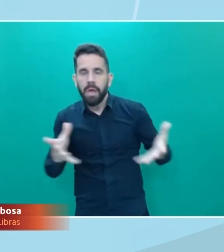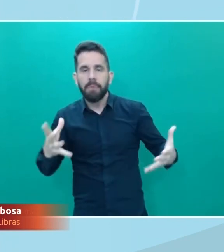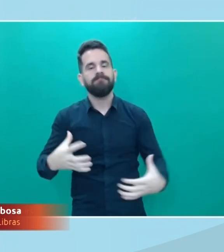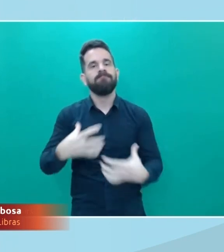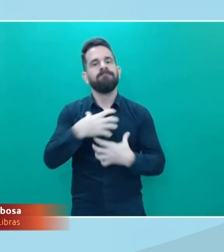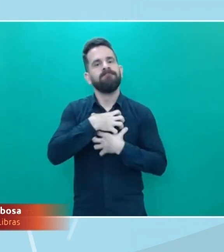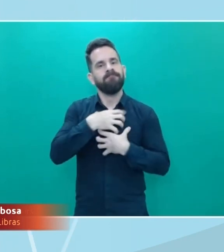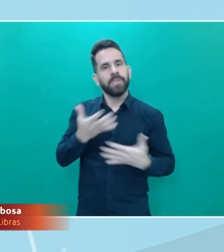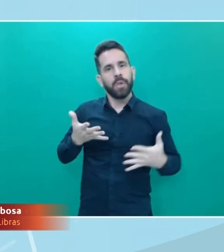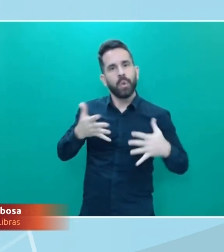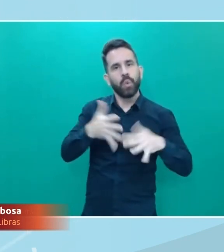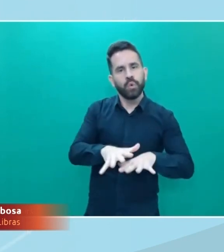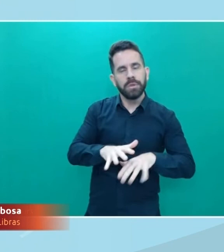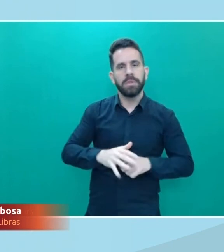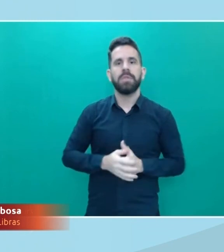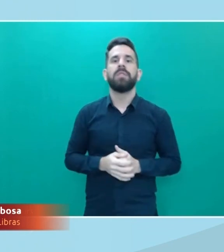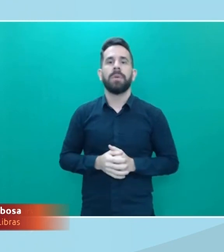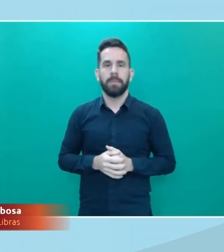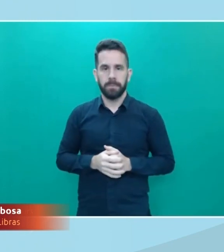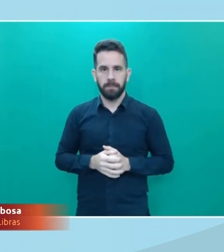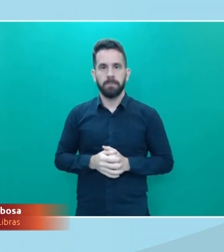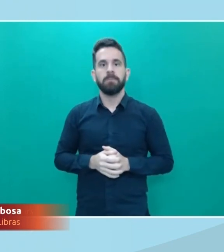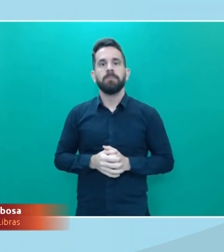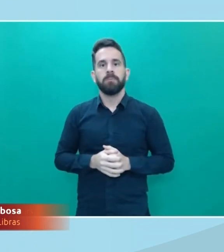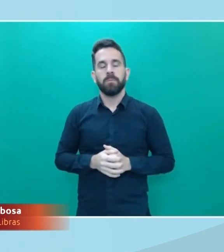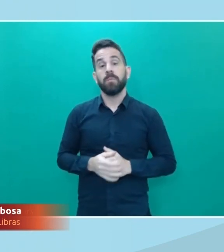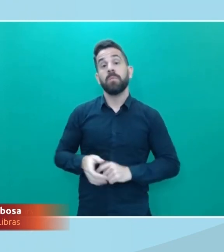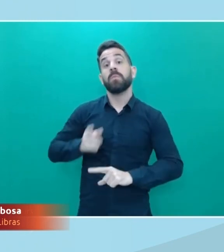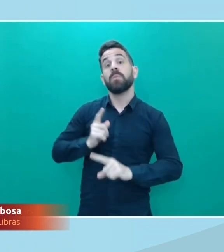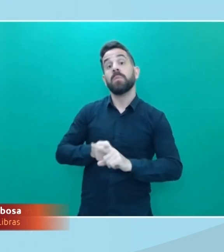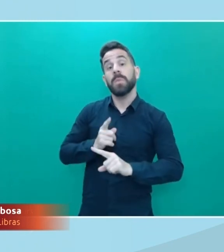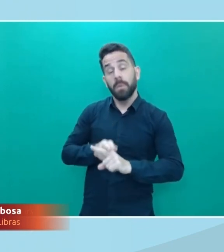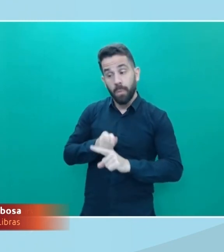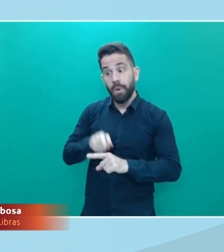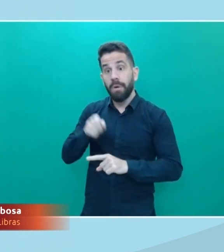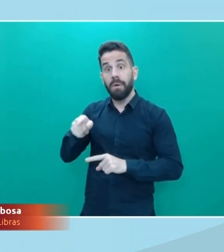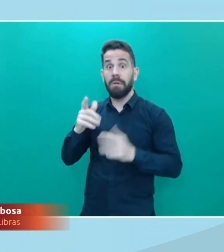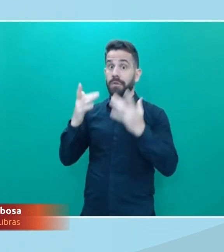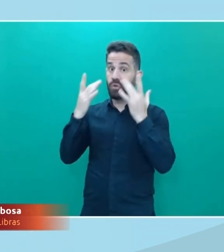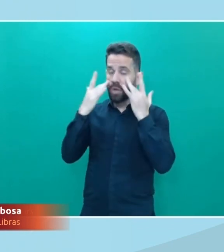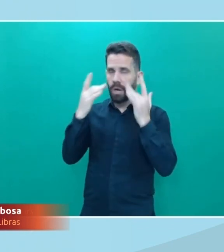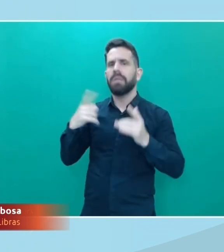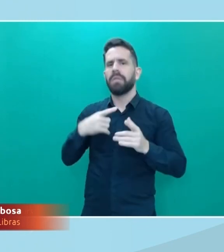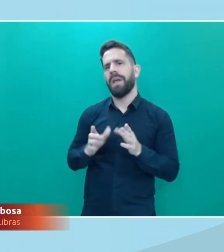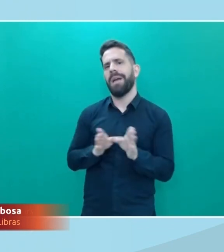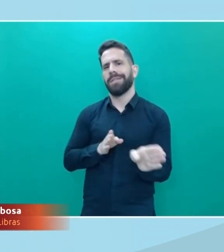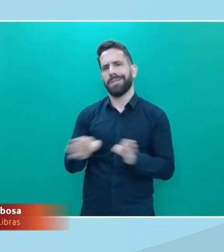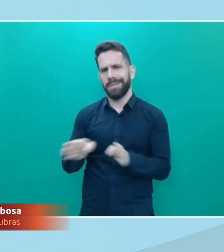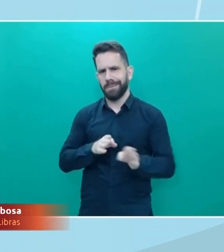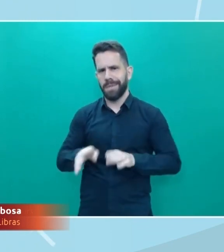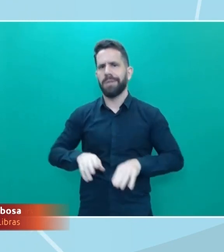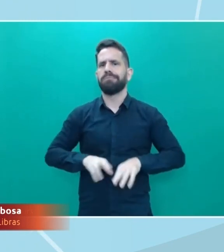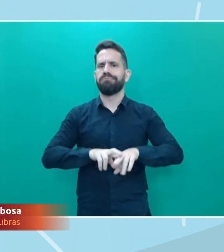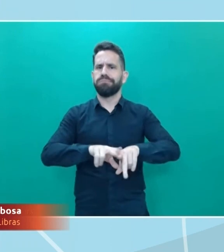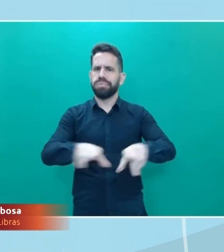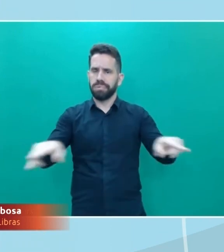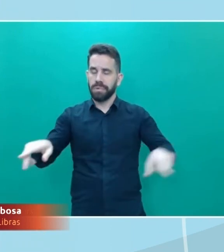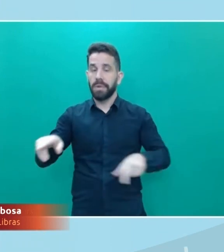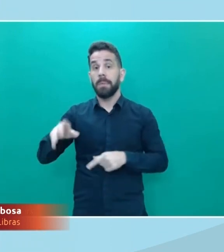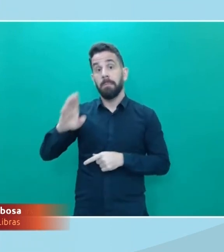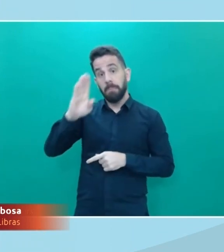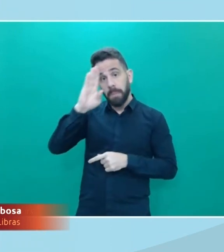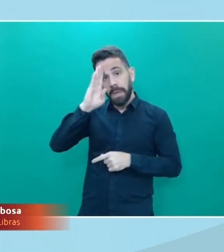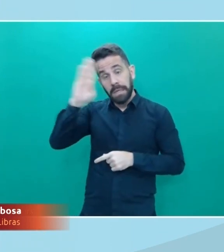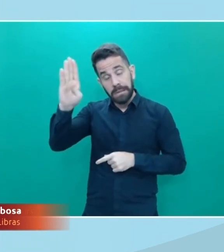conta com recursos inclusivos para o maior número de pessoas, especialmente para